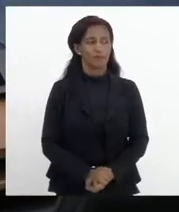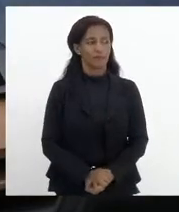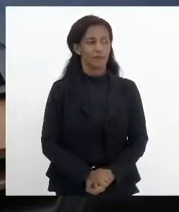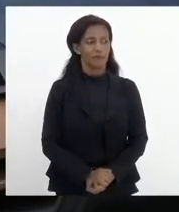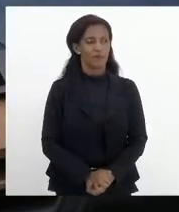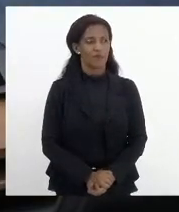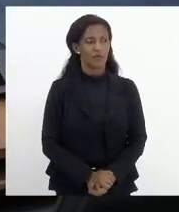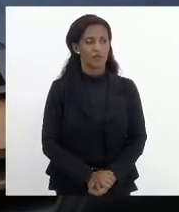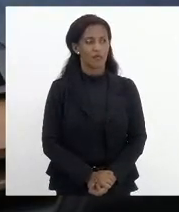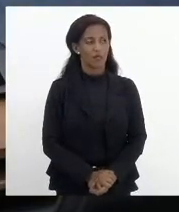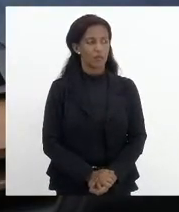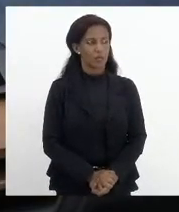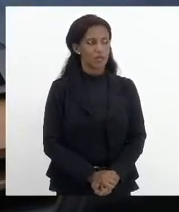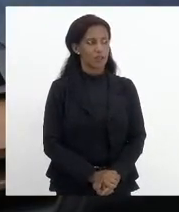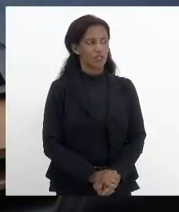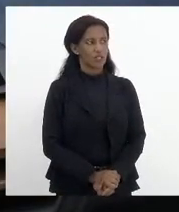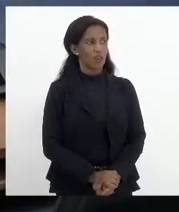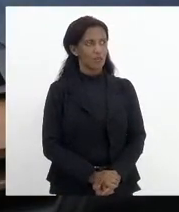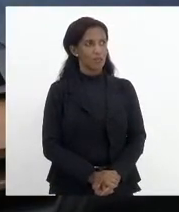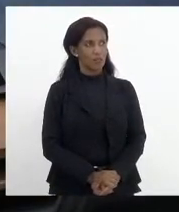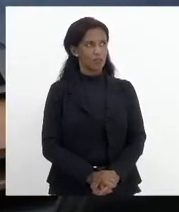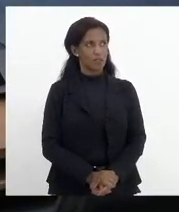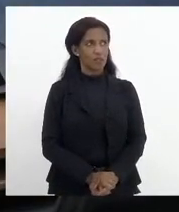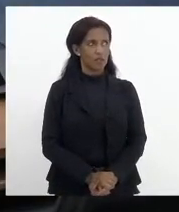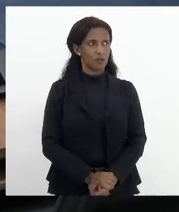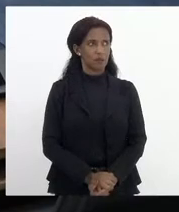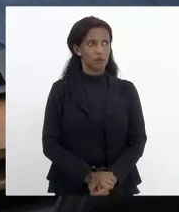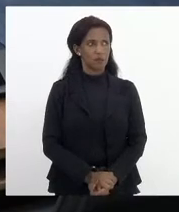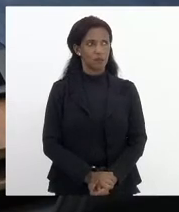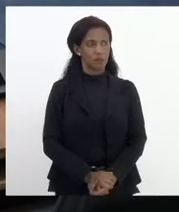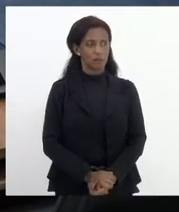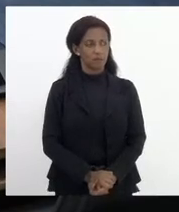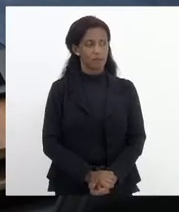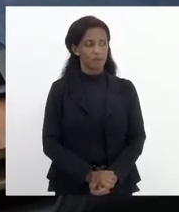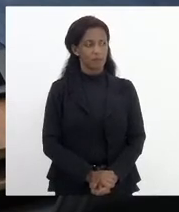quê. Não está, não. Não está, não. Vou te explicar.